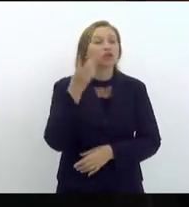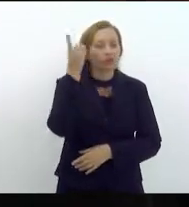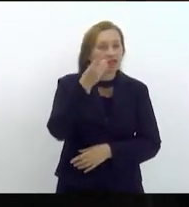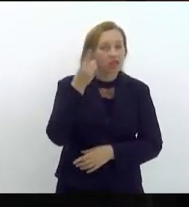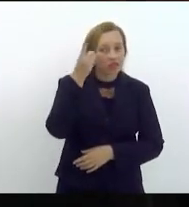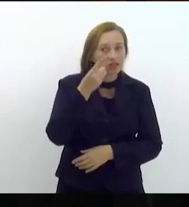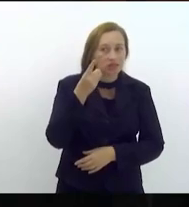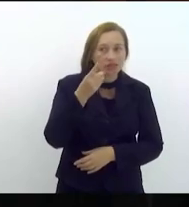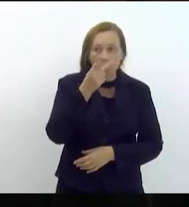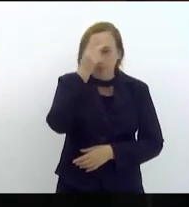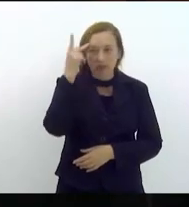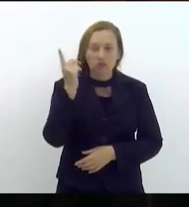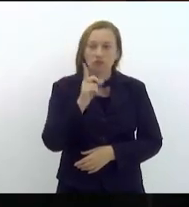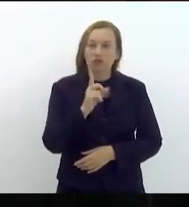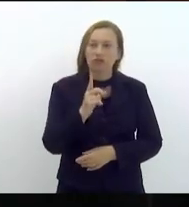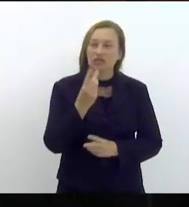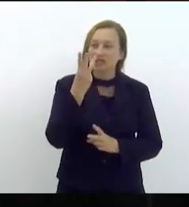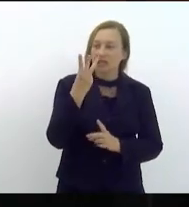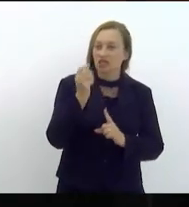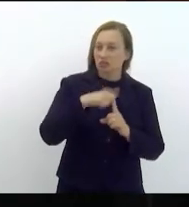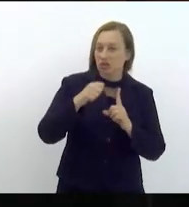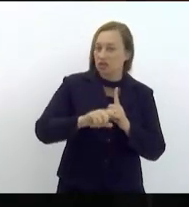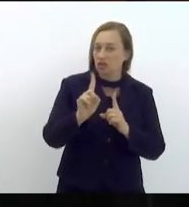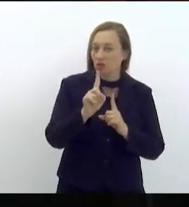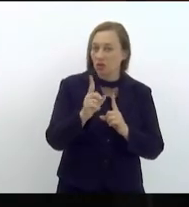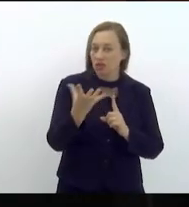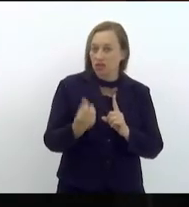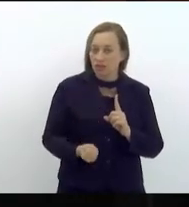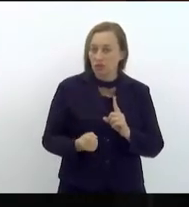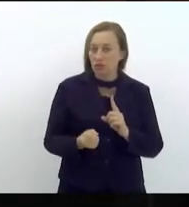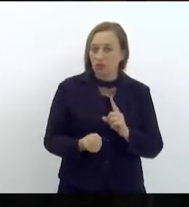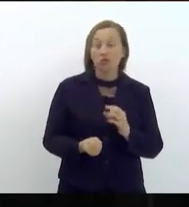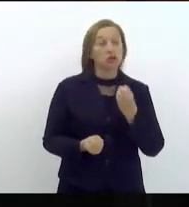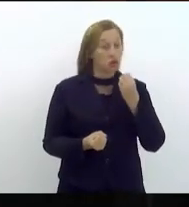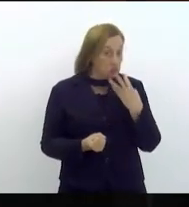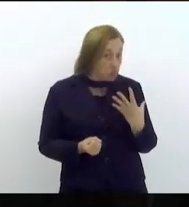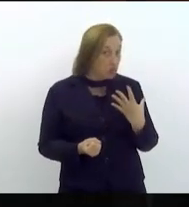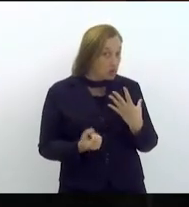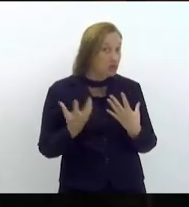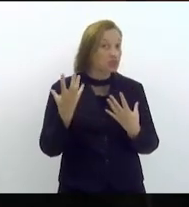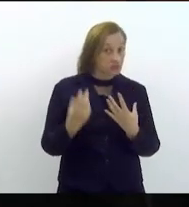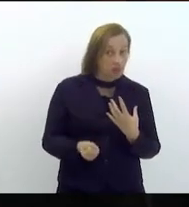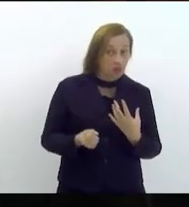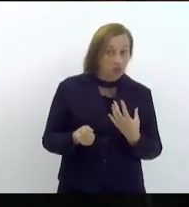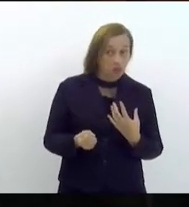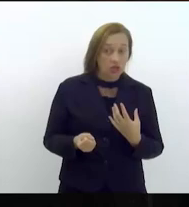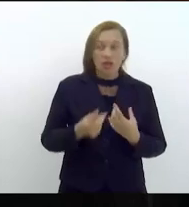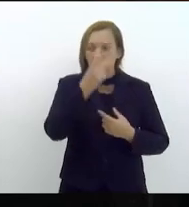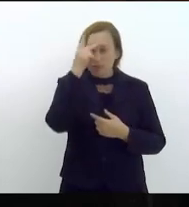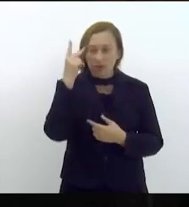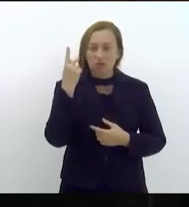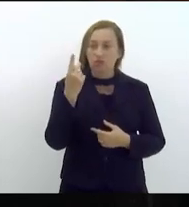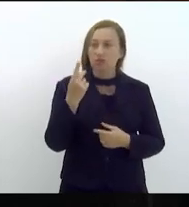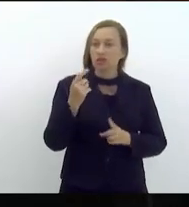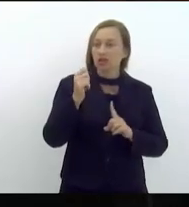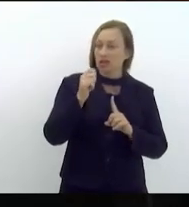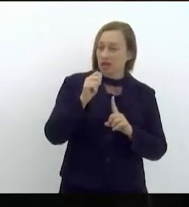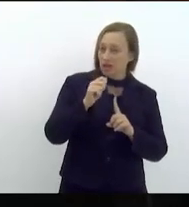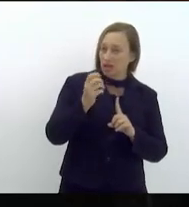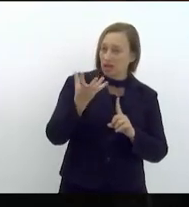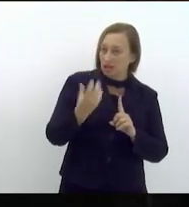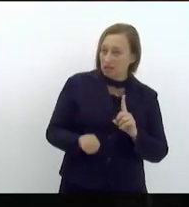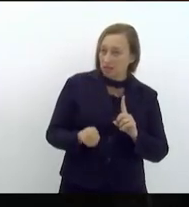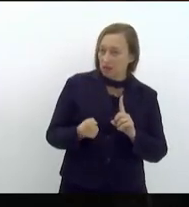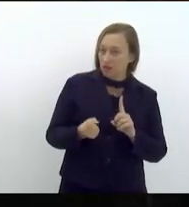gente que não recebia três meses recebeu Que bom pelo menos recebeu esse mês e gente que recebeu no mês passado não